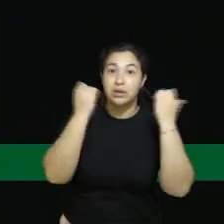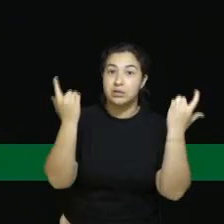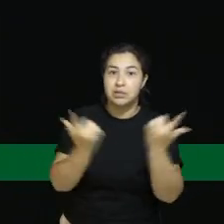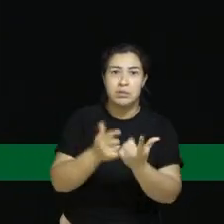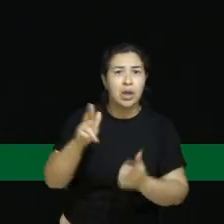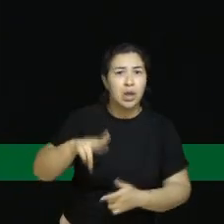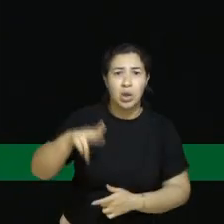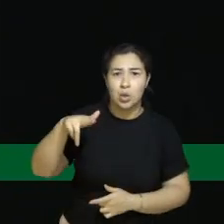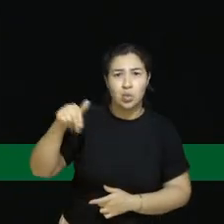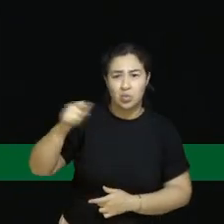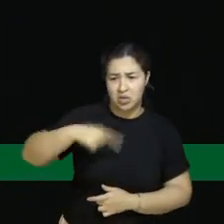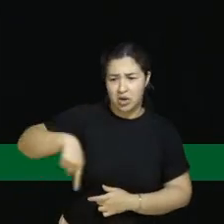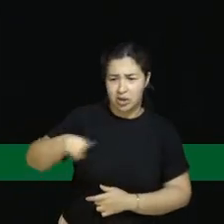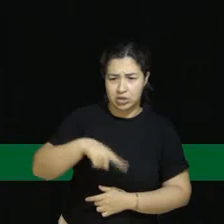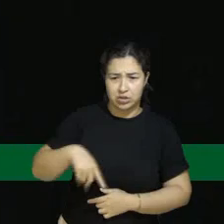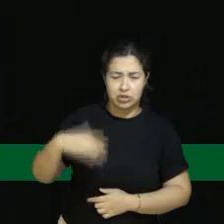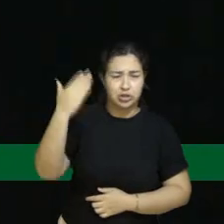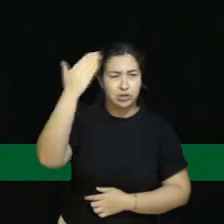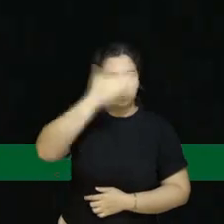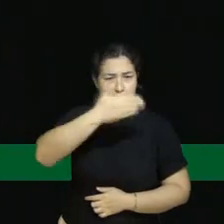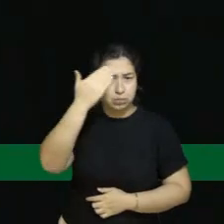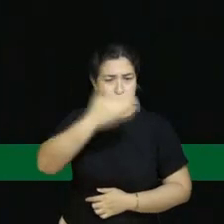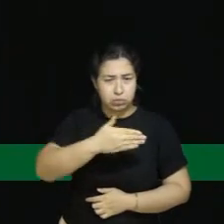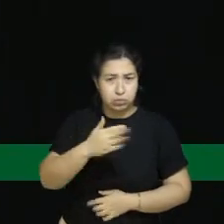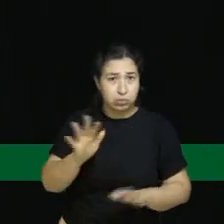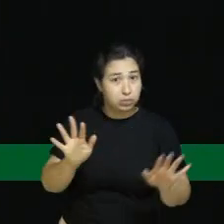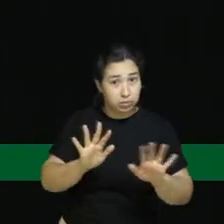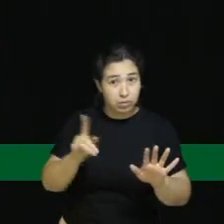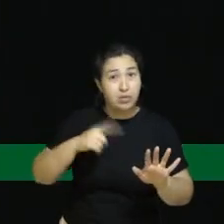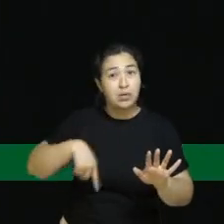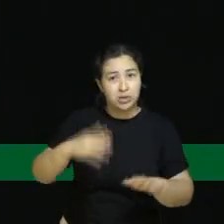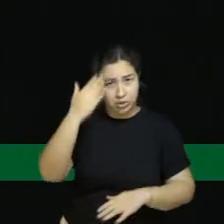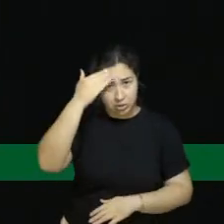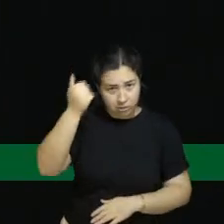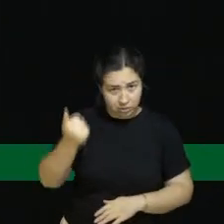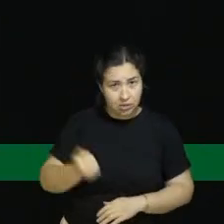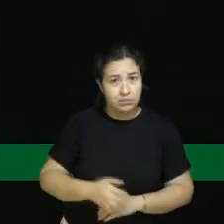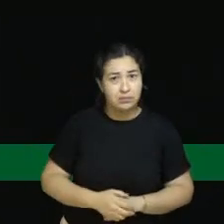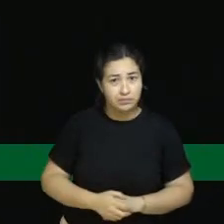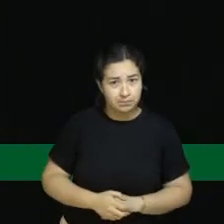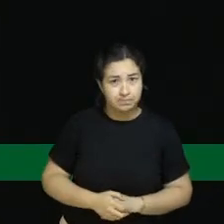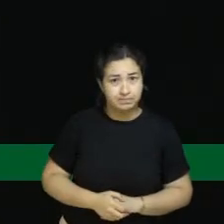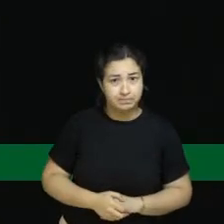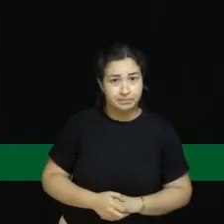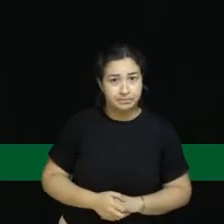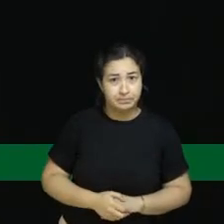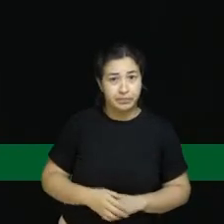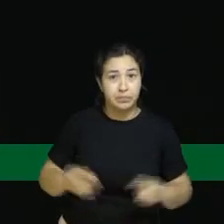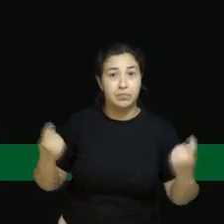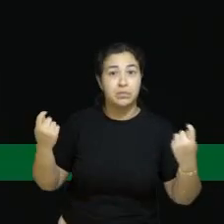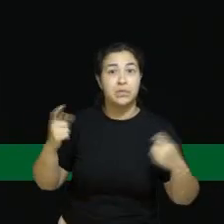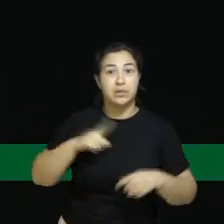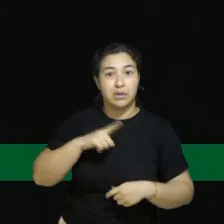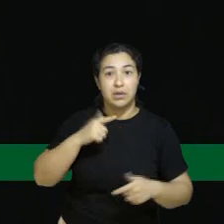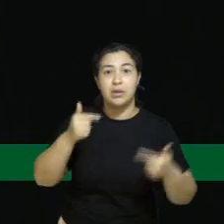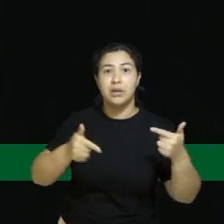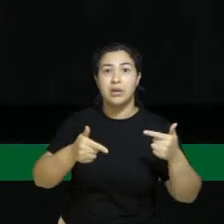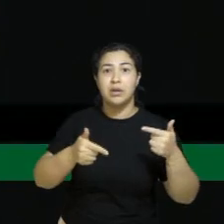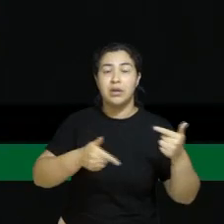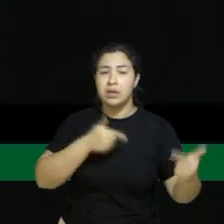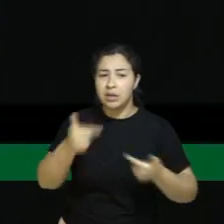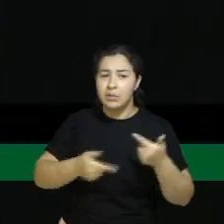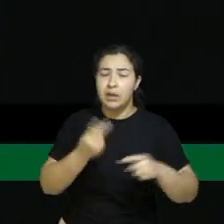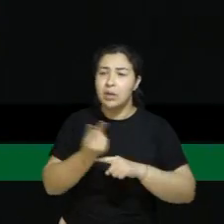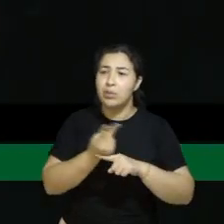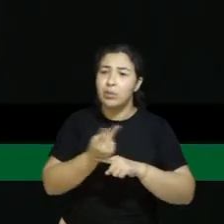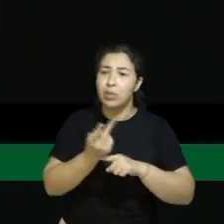está inerte a esse tipo de informação, principalmente desse vulto. E nós, especificamente, temos trabalhado bastante a busca de informações aqui